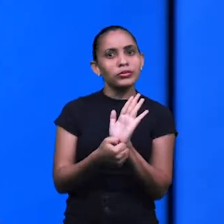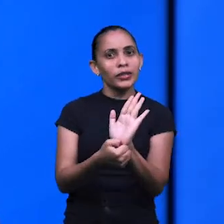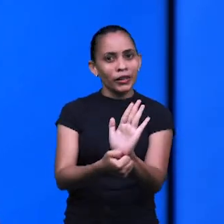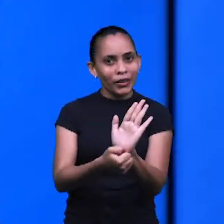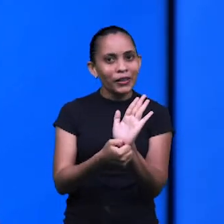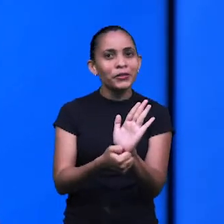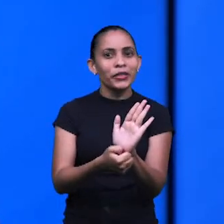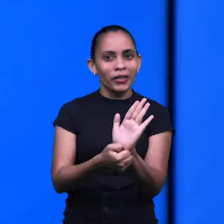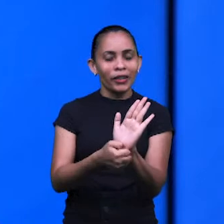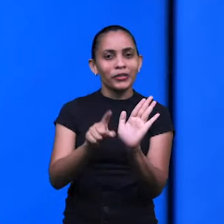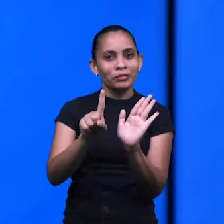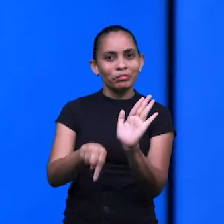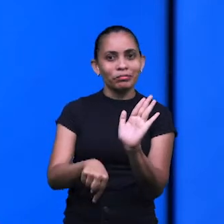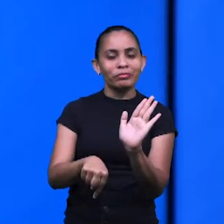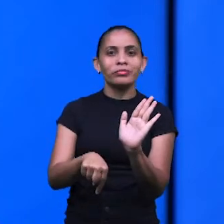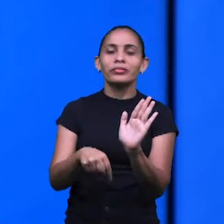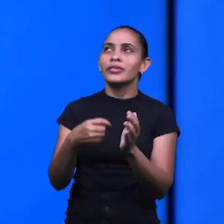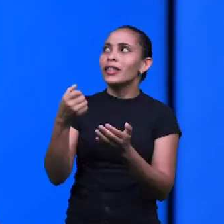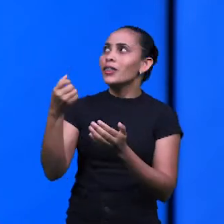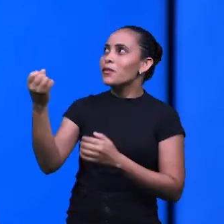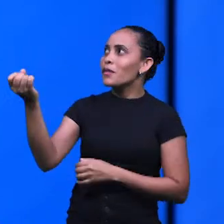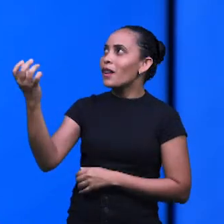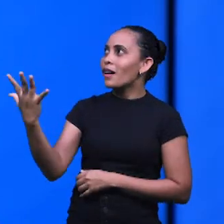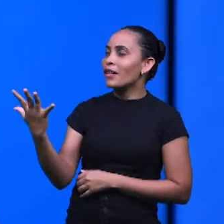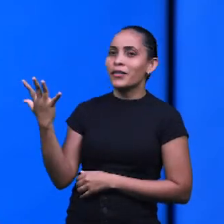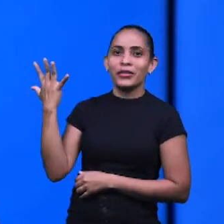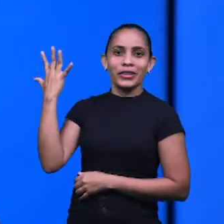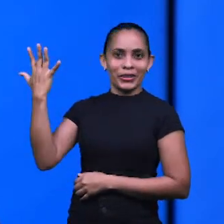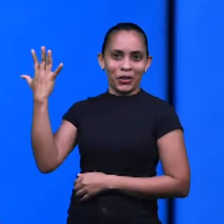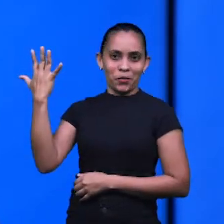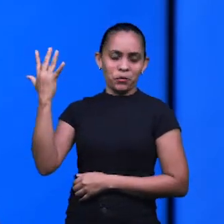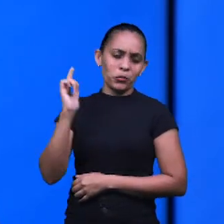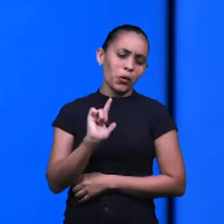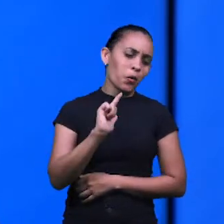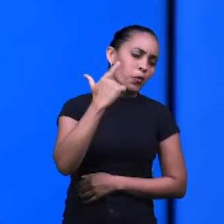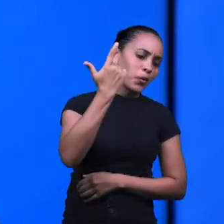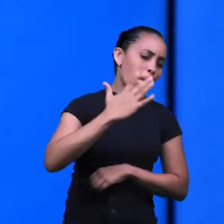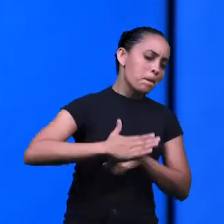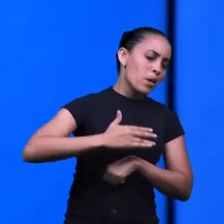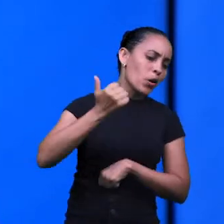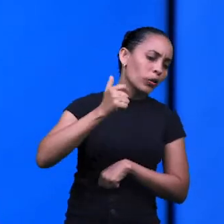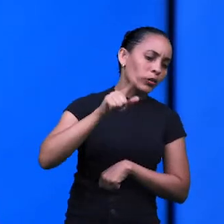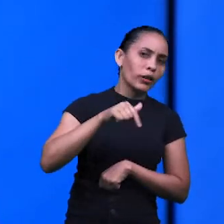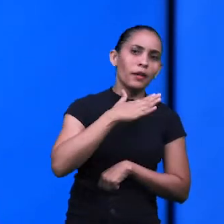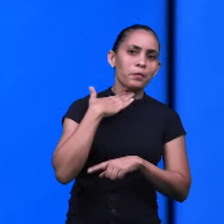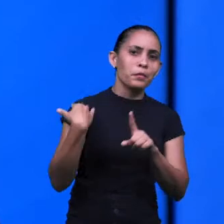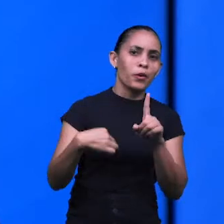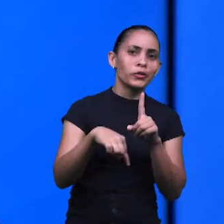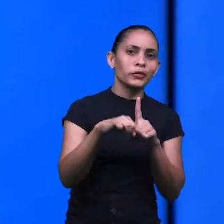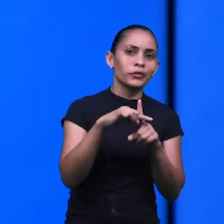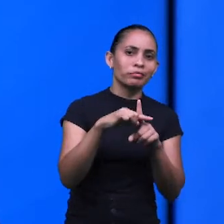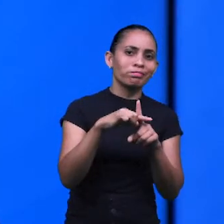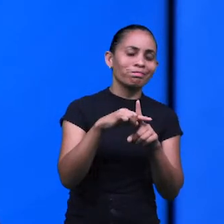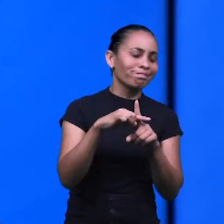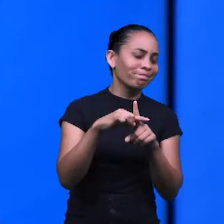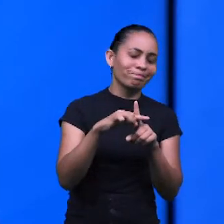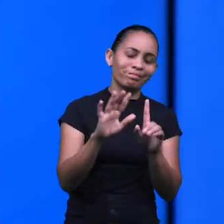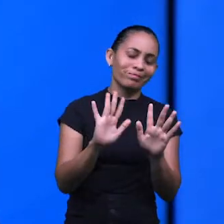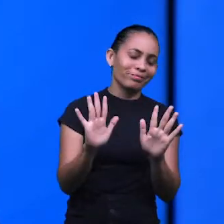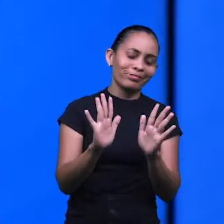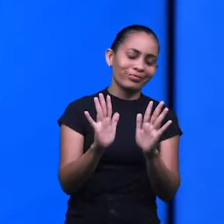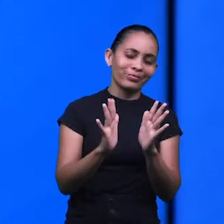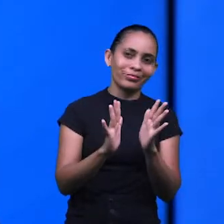de acordo com a revelação do Espírito Santo. Nada há mais doce do que a morte do Senhor Jesus, nada há